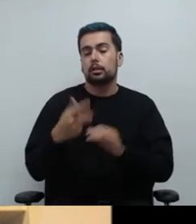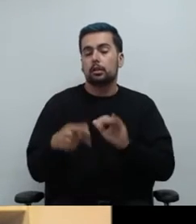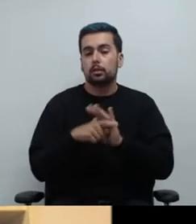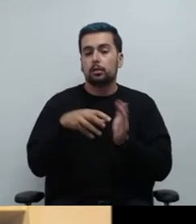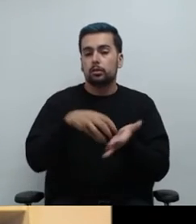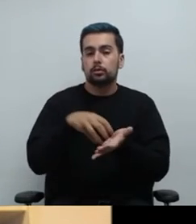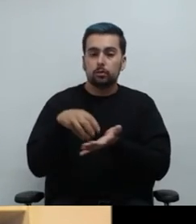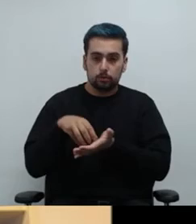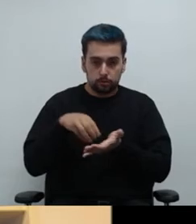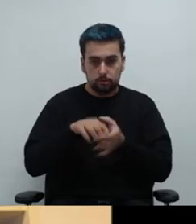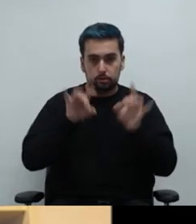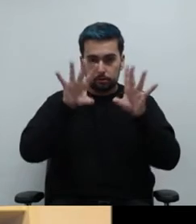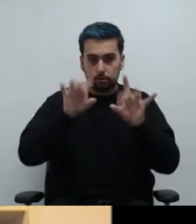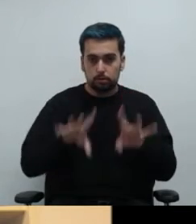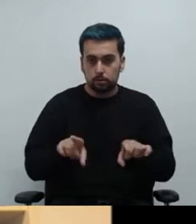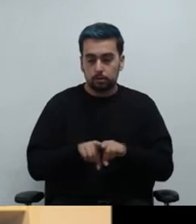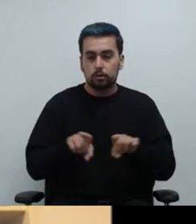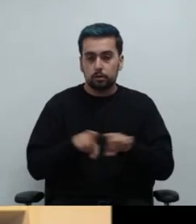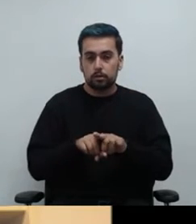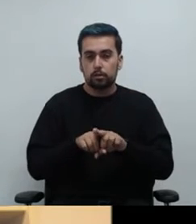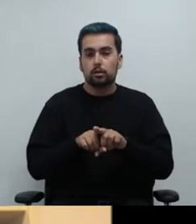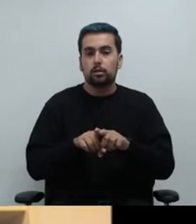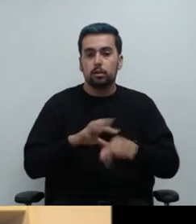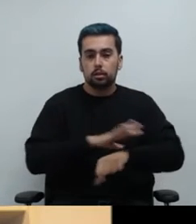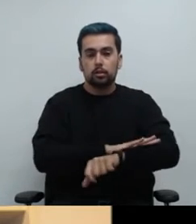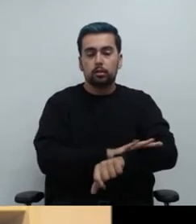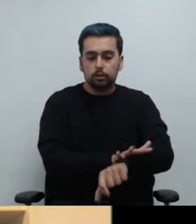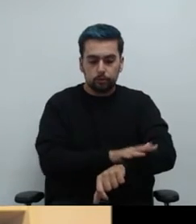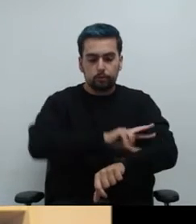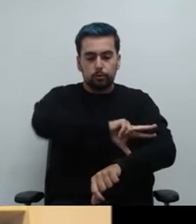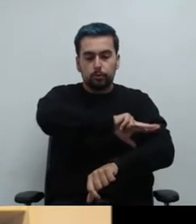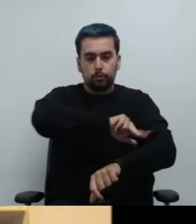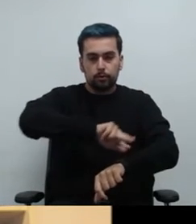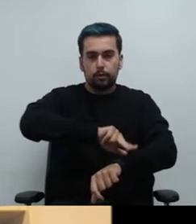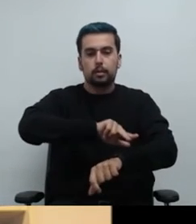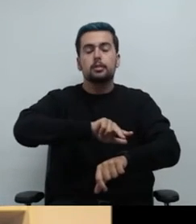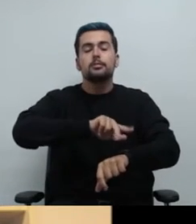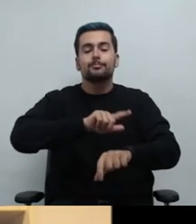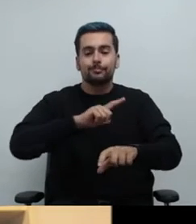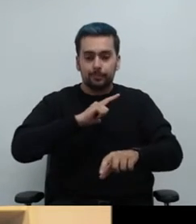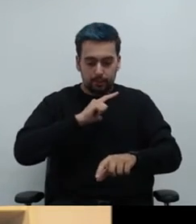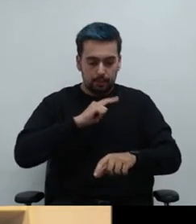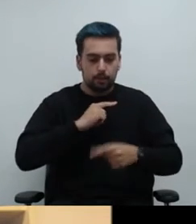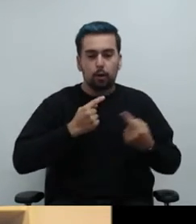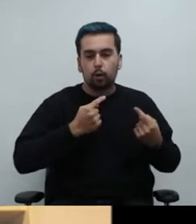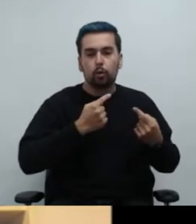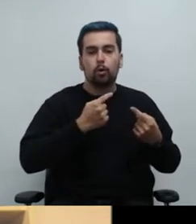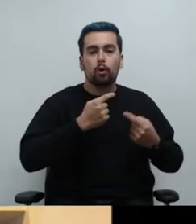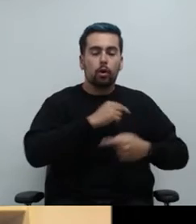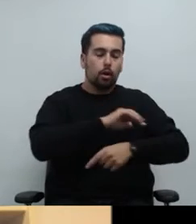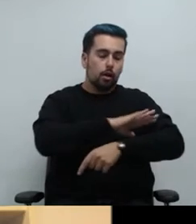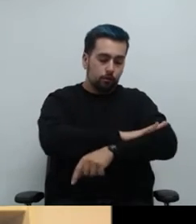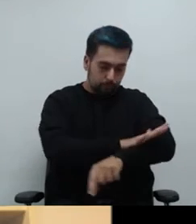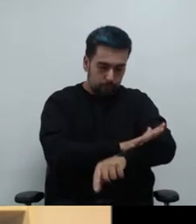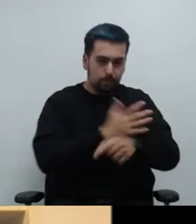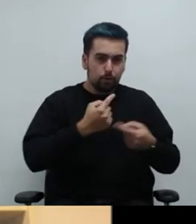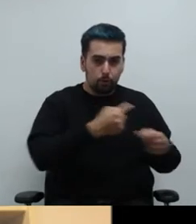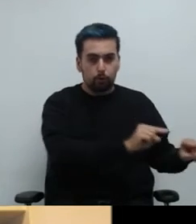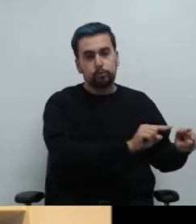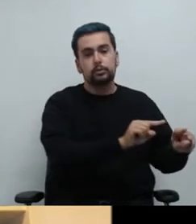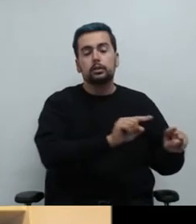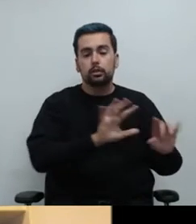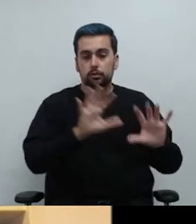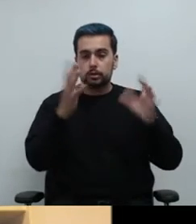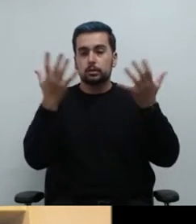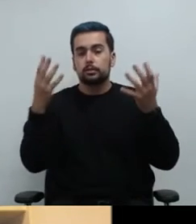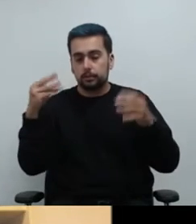núcleos especializados de combate ao racismo e de promoção da igualdade racial, para incidência